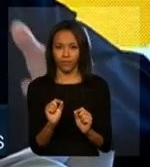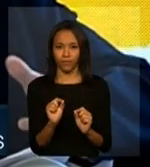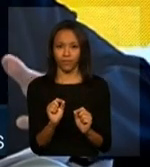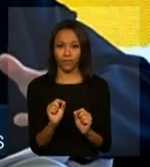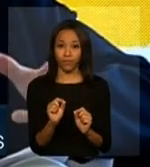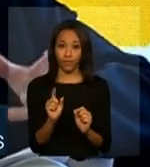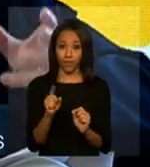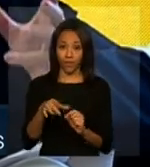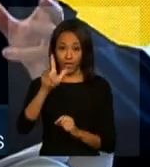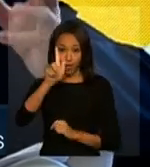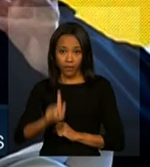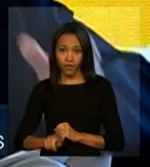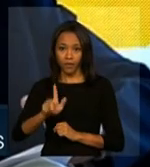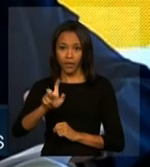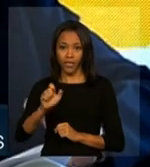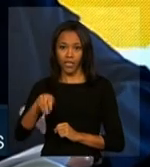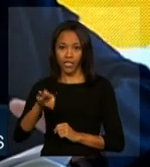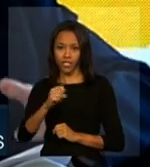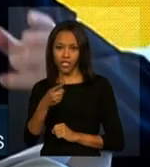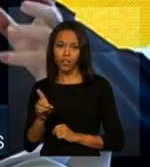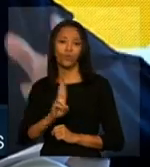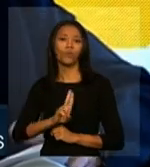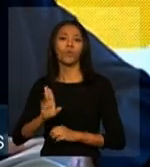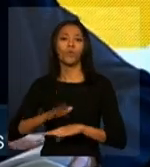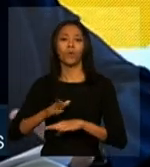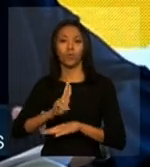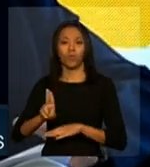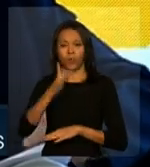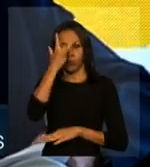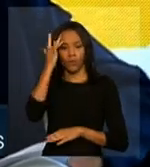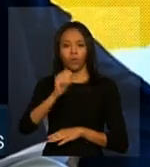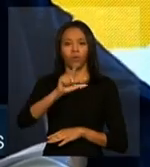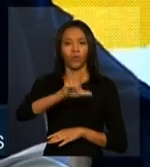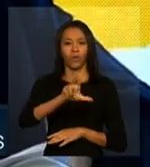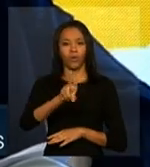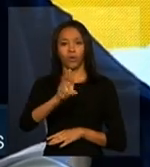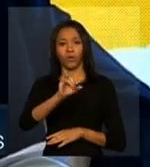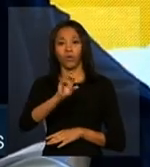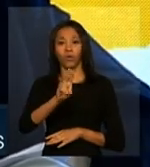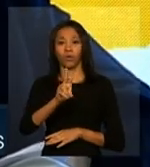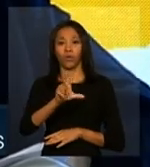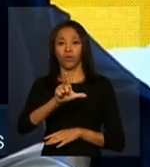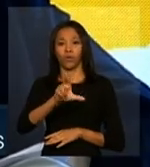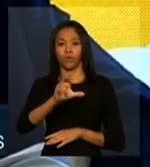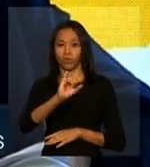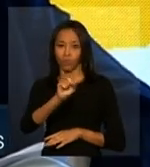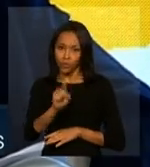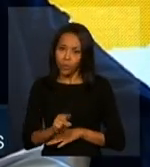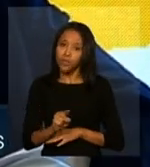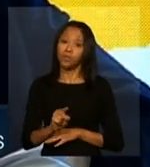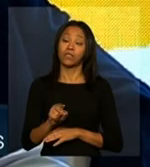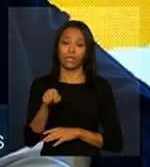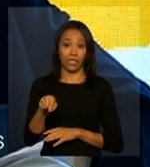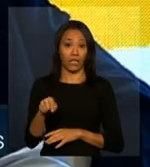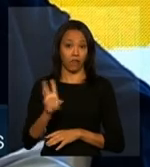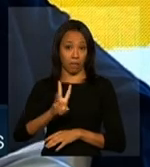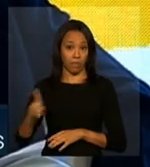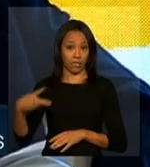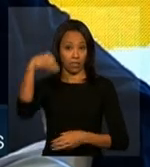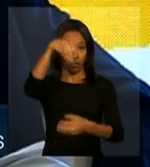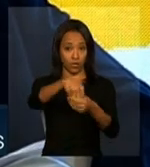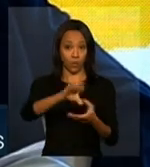a gestão de Luiz Marinho na presidência do Conceia, e um ano depois, quando eu